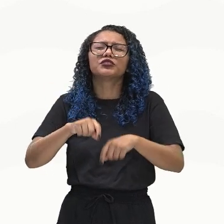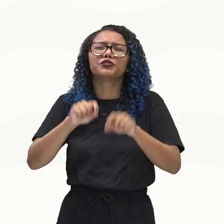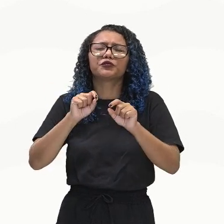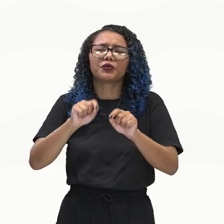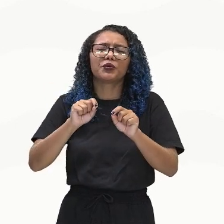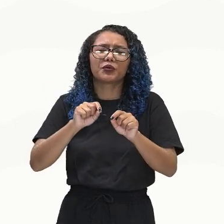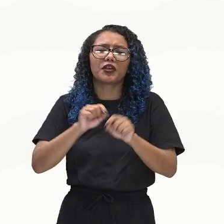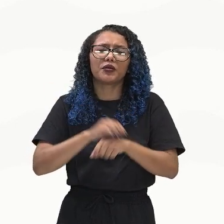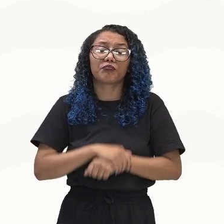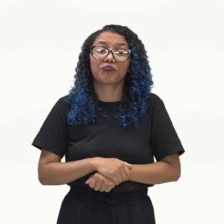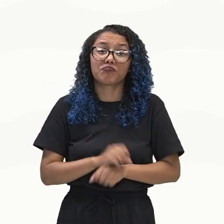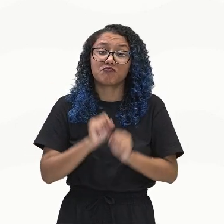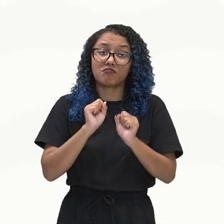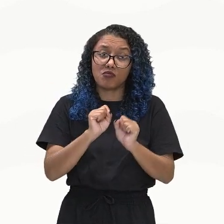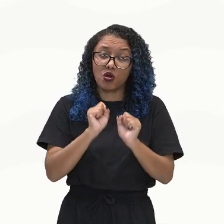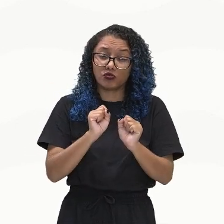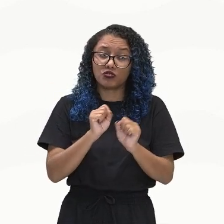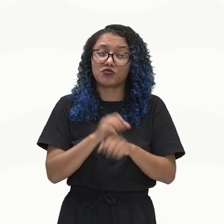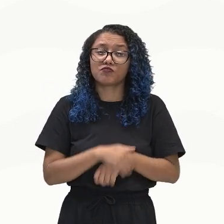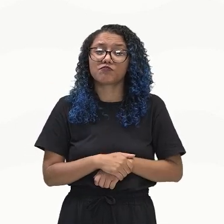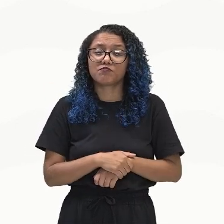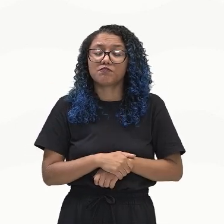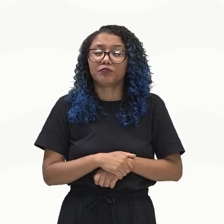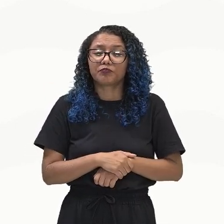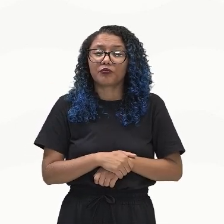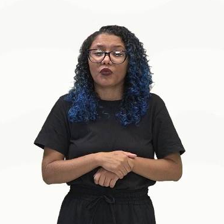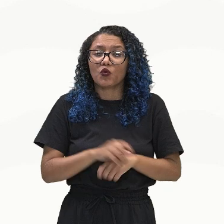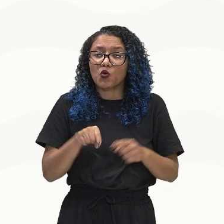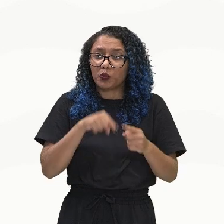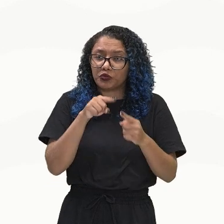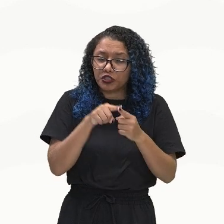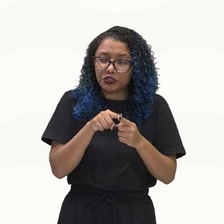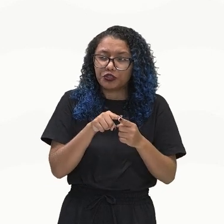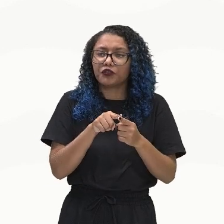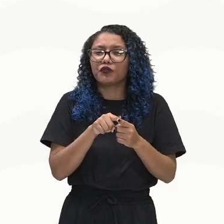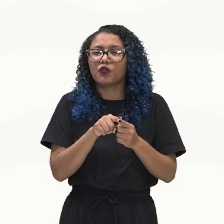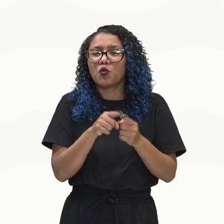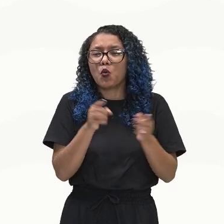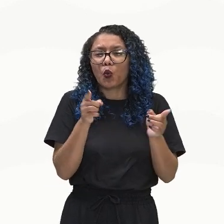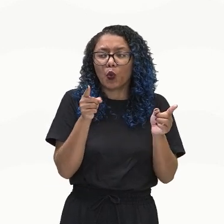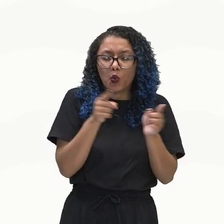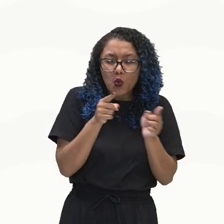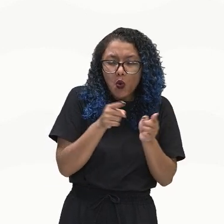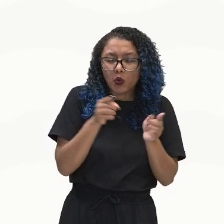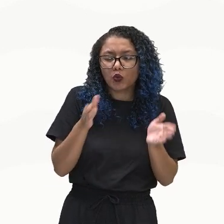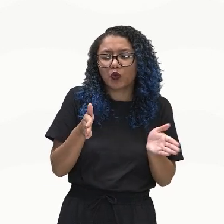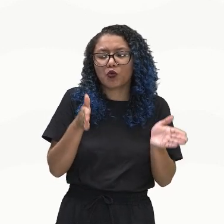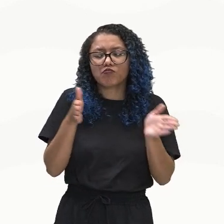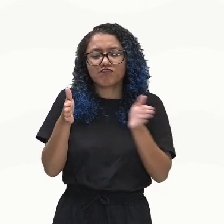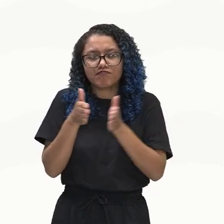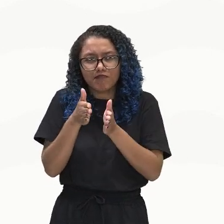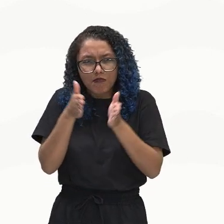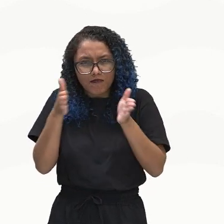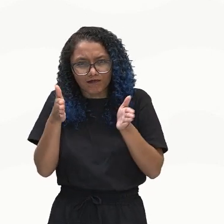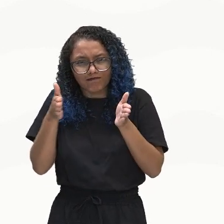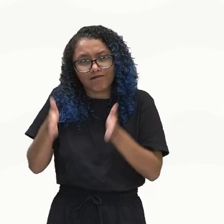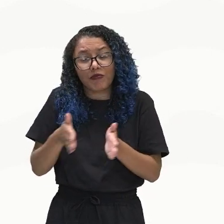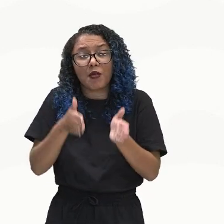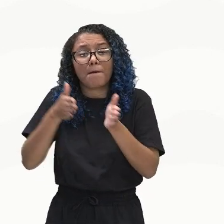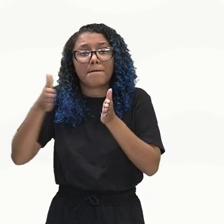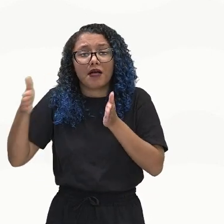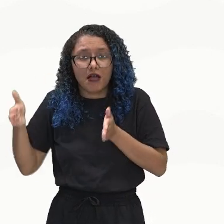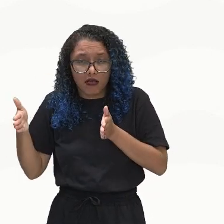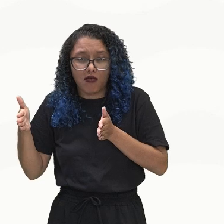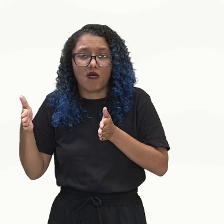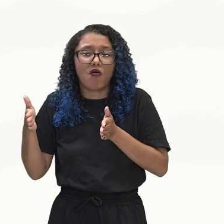em metas de curto prazo, médio prazo e longo prazo. Então, eu tenho aquelas metas que são menores,